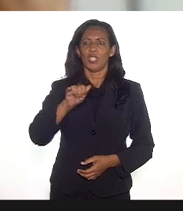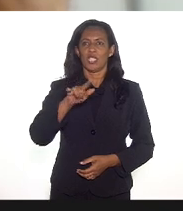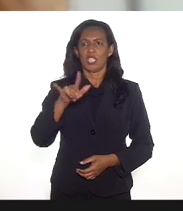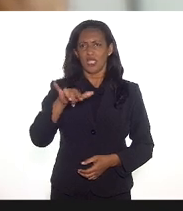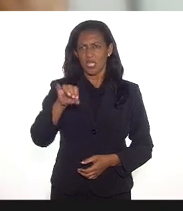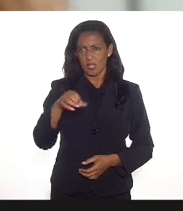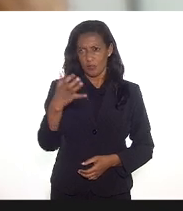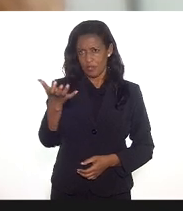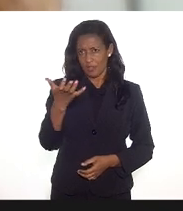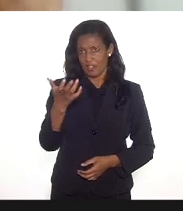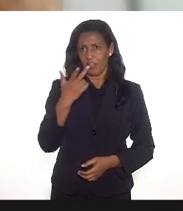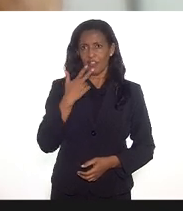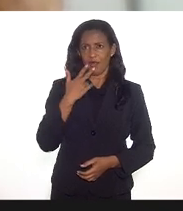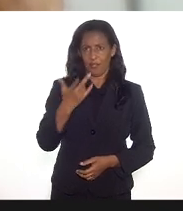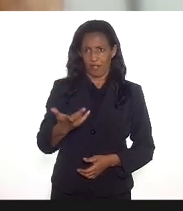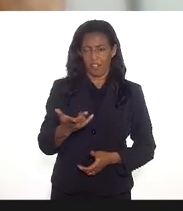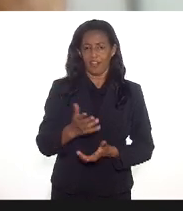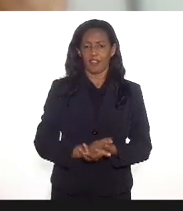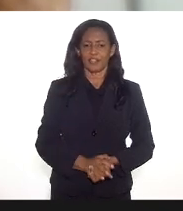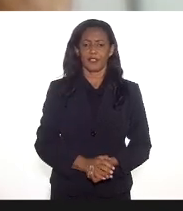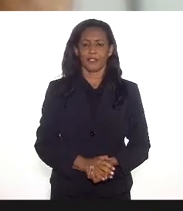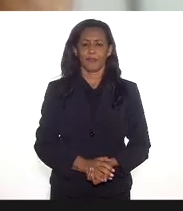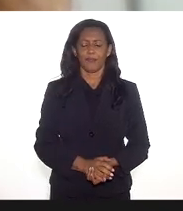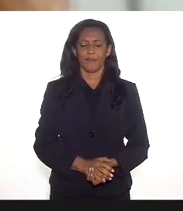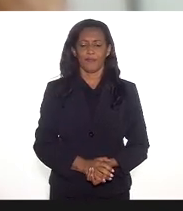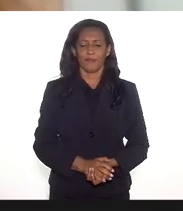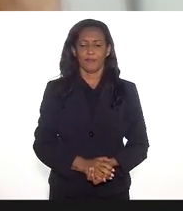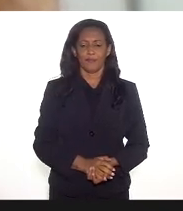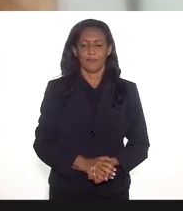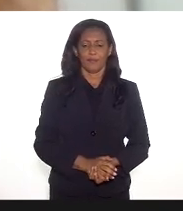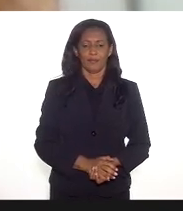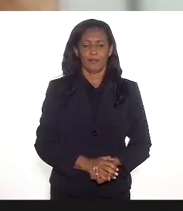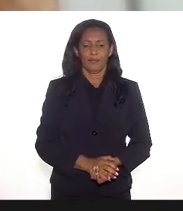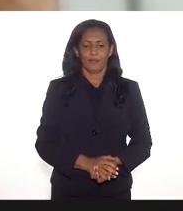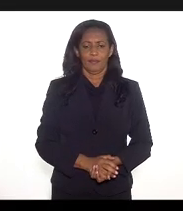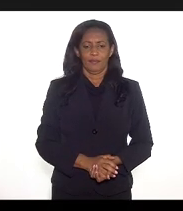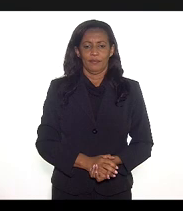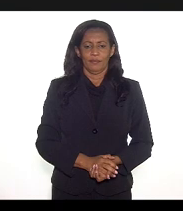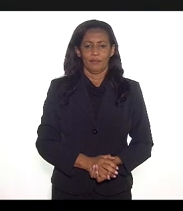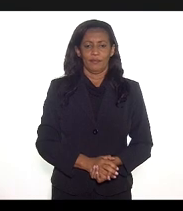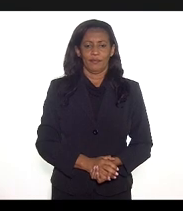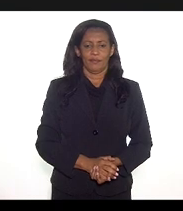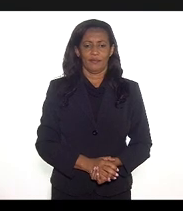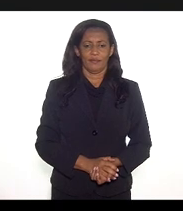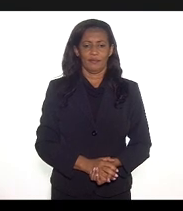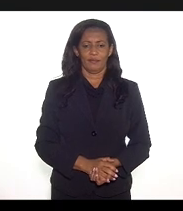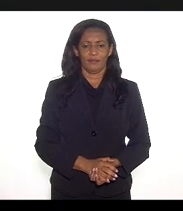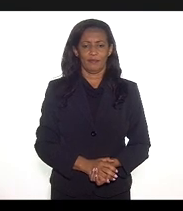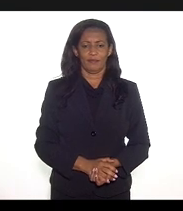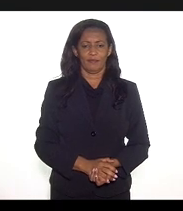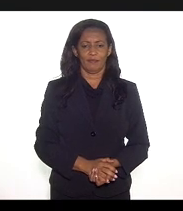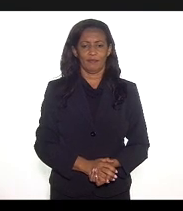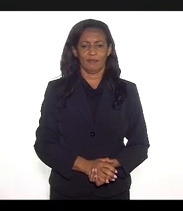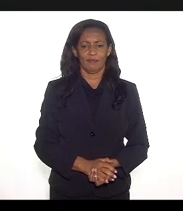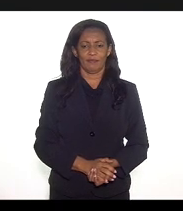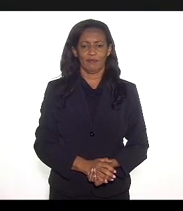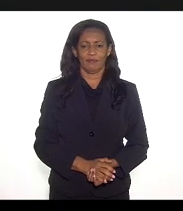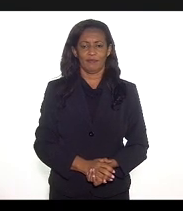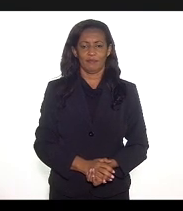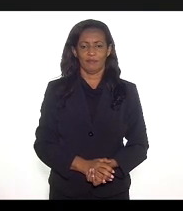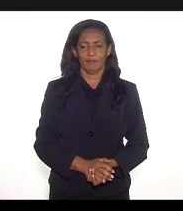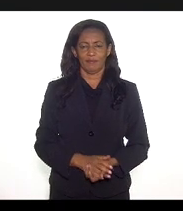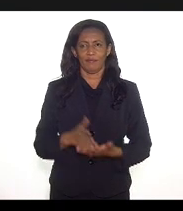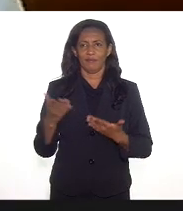da palavra, para depois eu passar para o deputado Márcio Pacheco. Vou cumprimentar mais uma vez ao